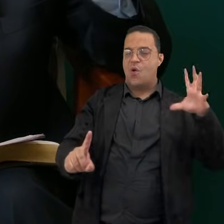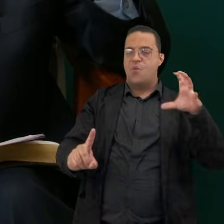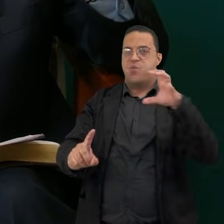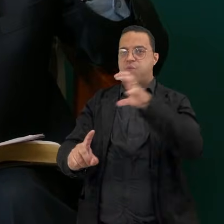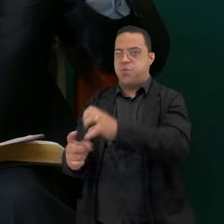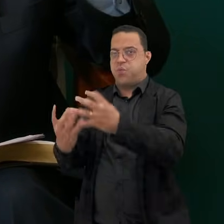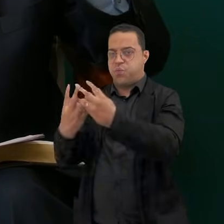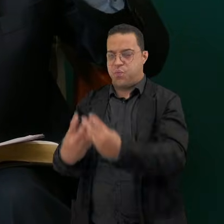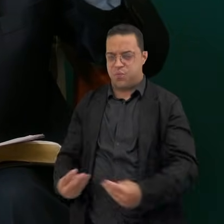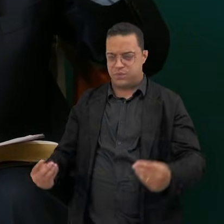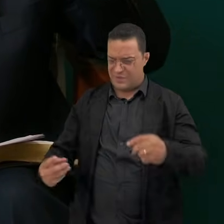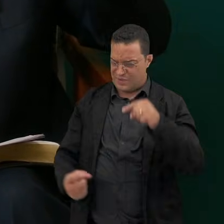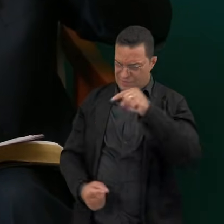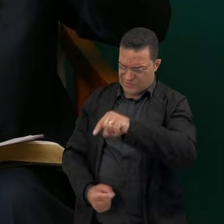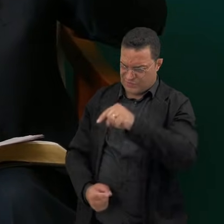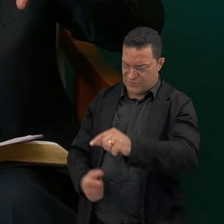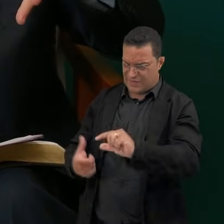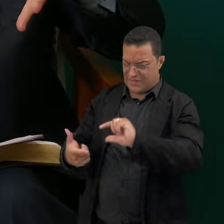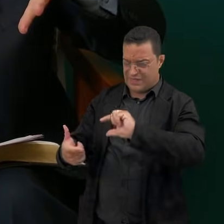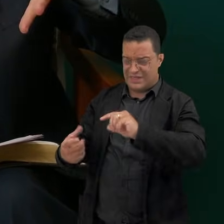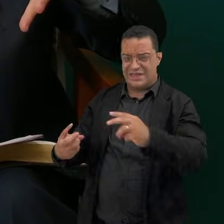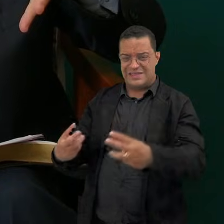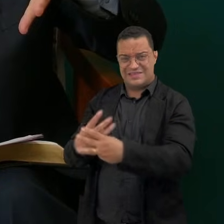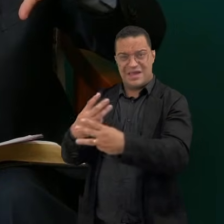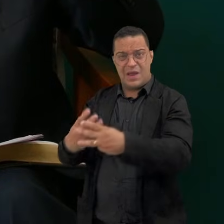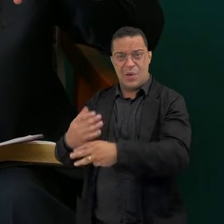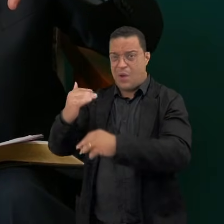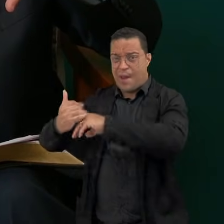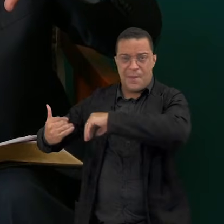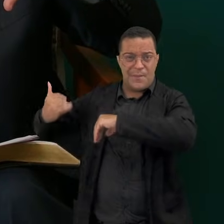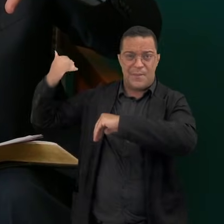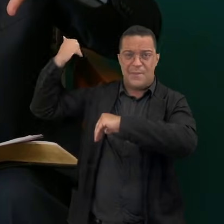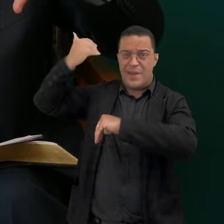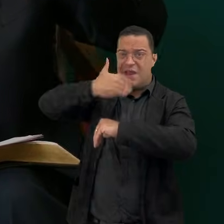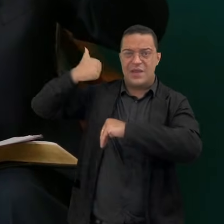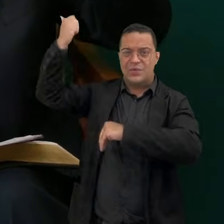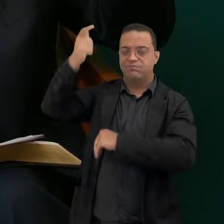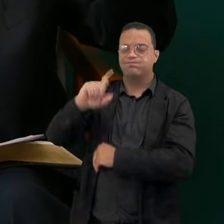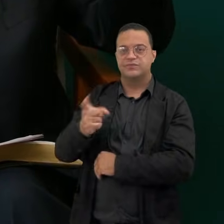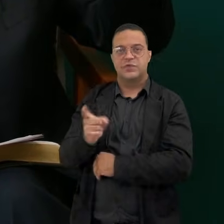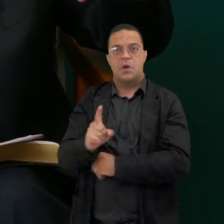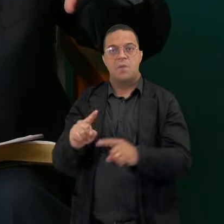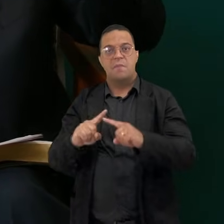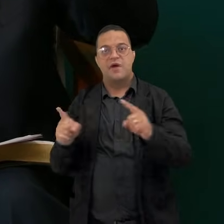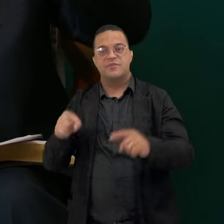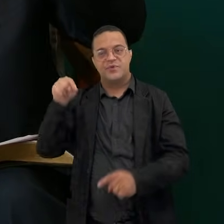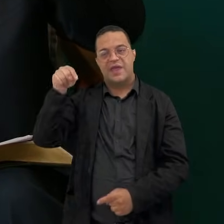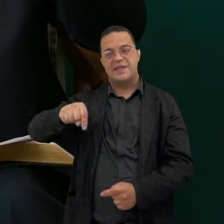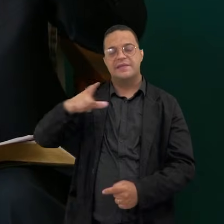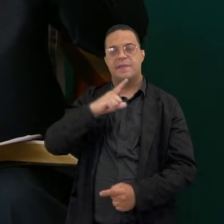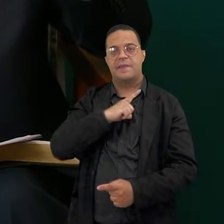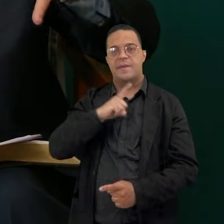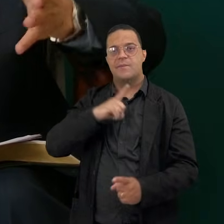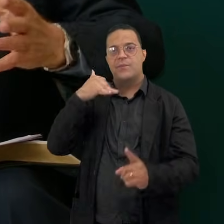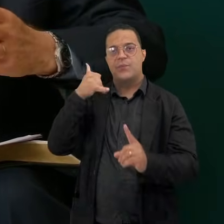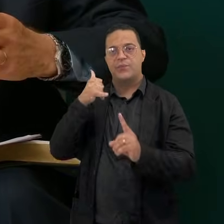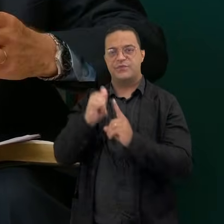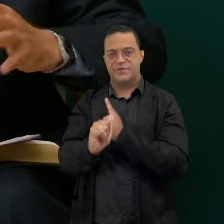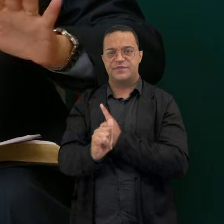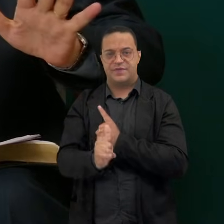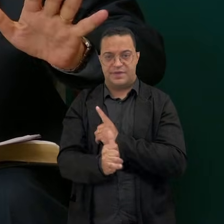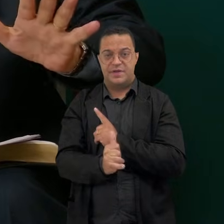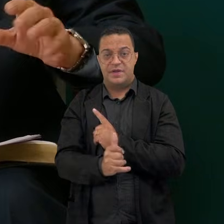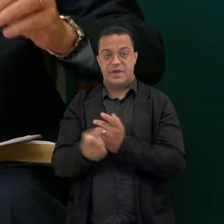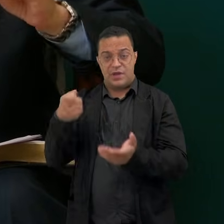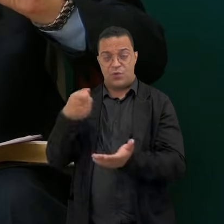melhor, não, é que há uma profecia sobre eles. E a profecia do Senhor, o Senhor é onipotente, a palavra sempre se cumpre.